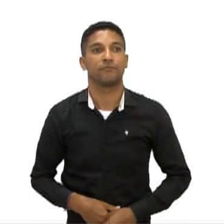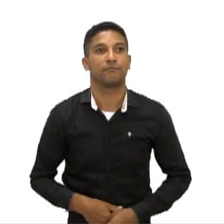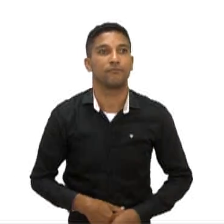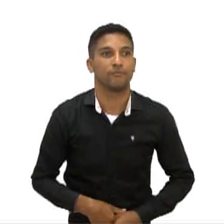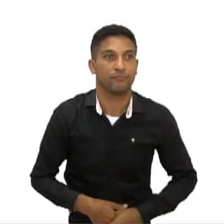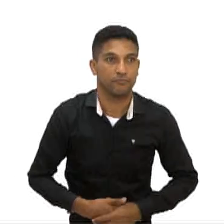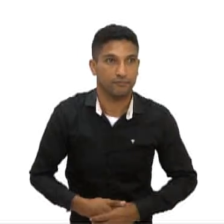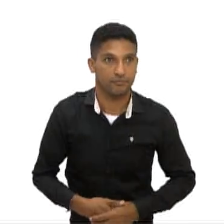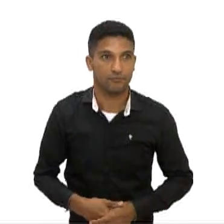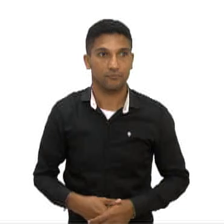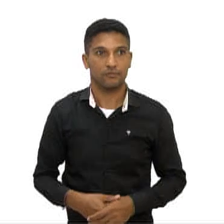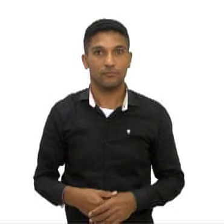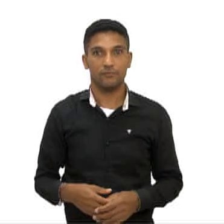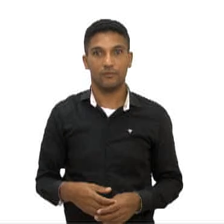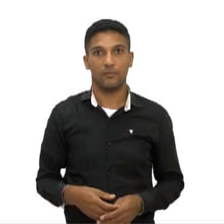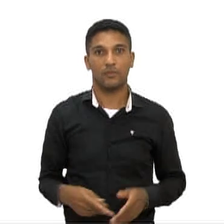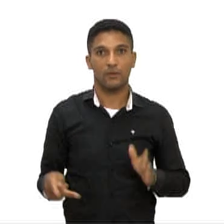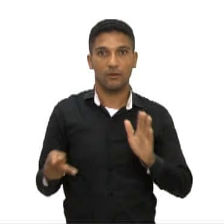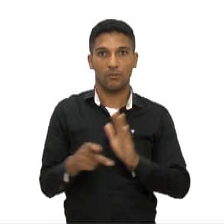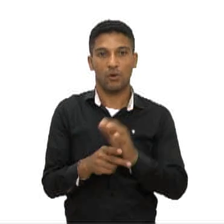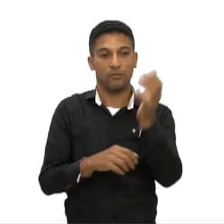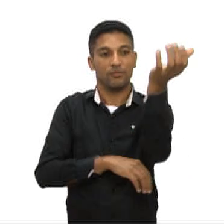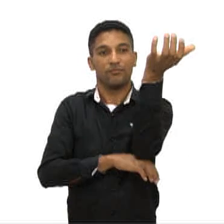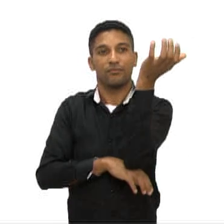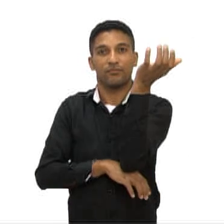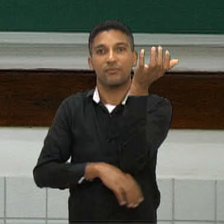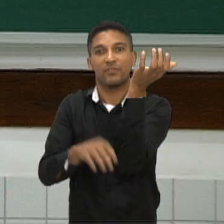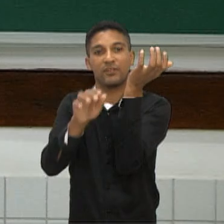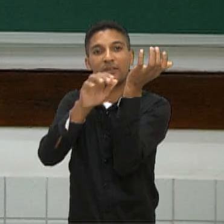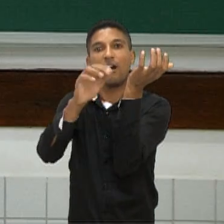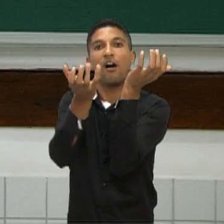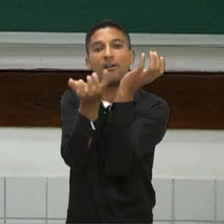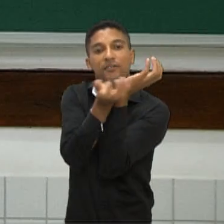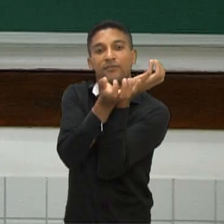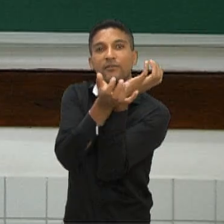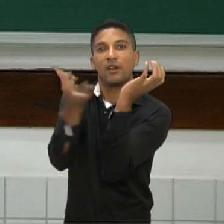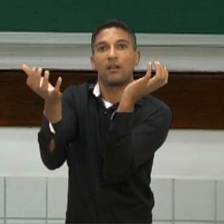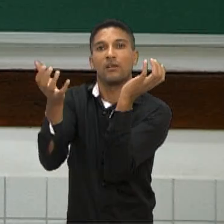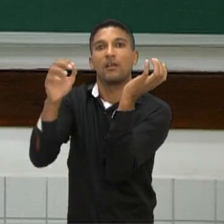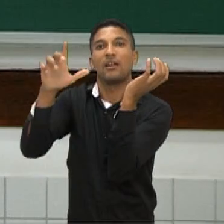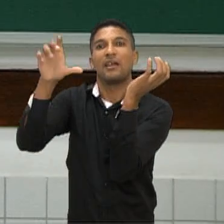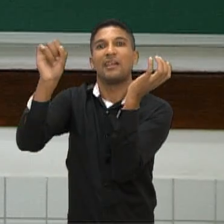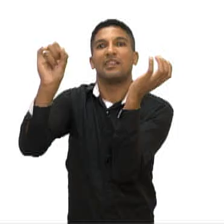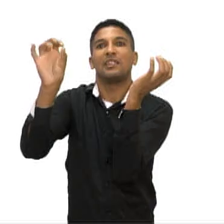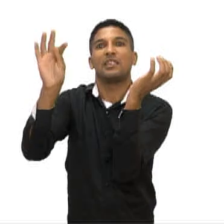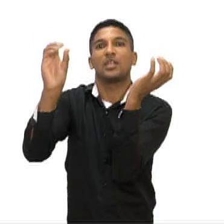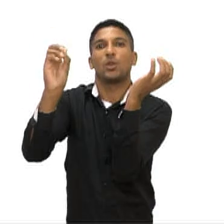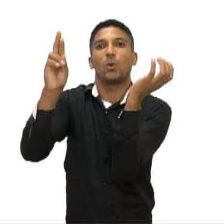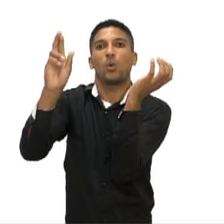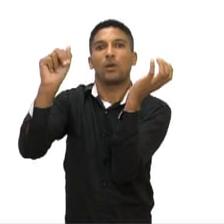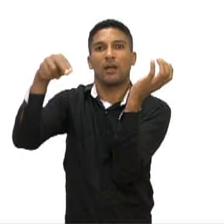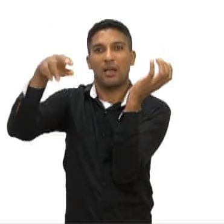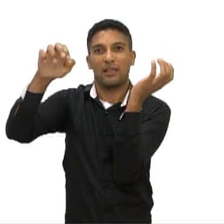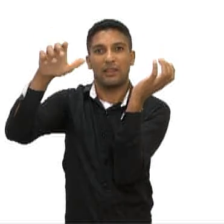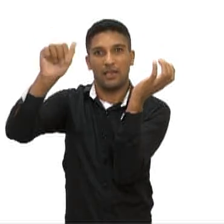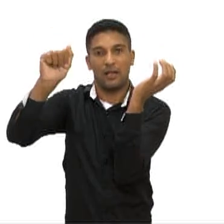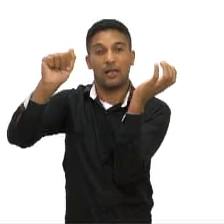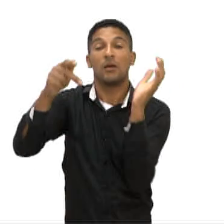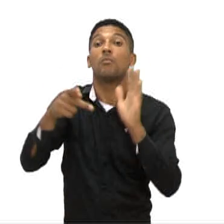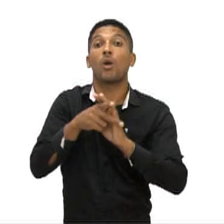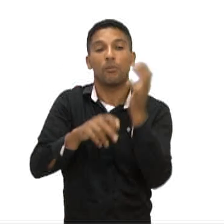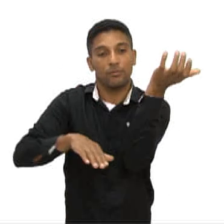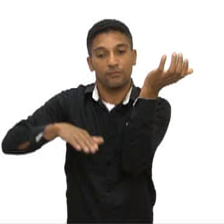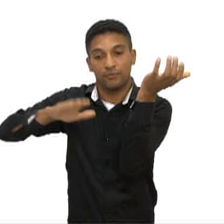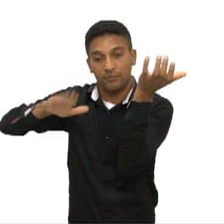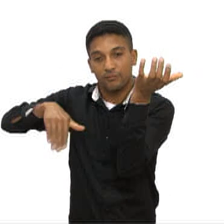Vegetação litorânea. Litorânea, litoral, praias, né? Abrange toda a região costeira do